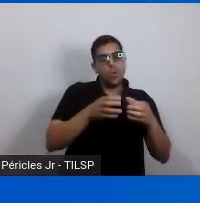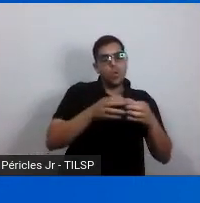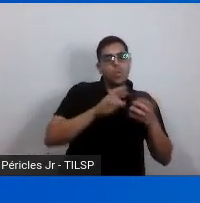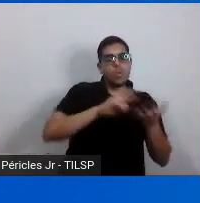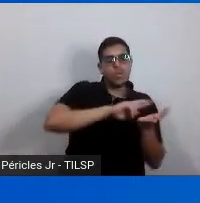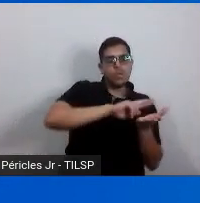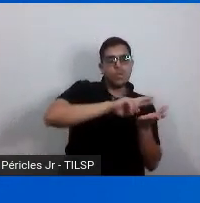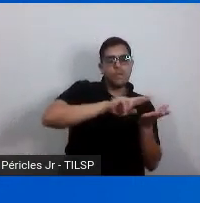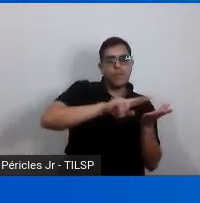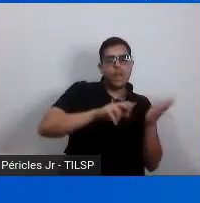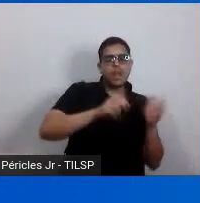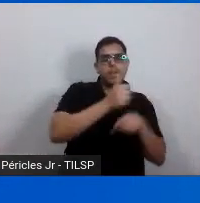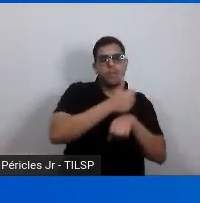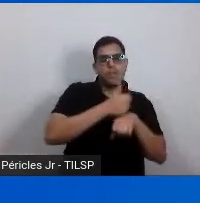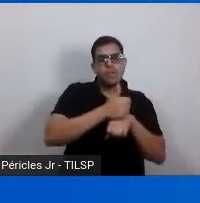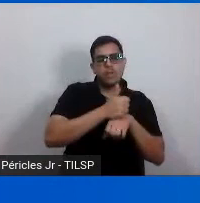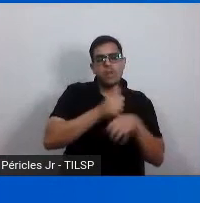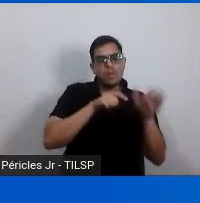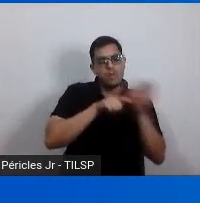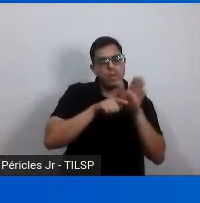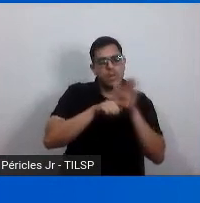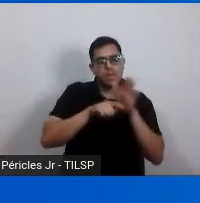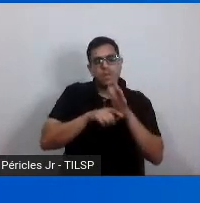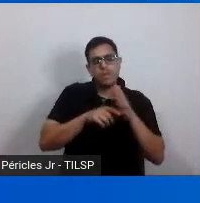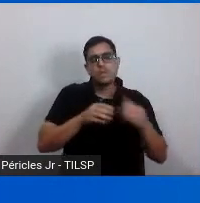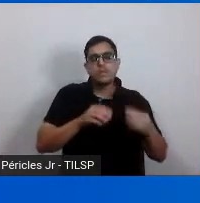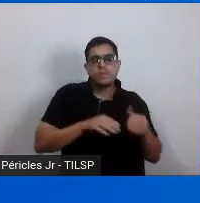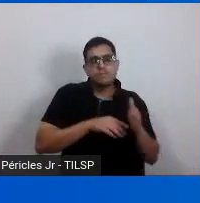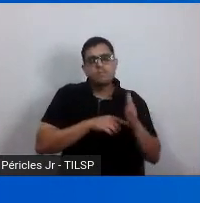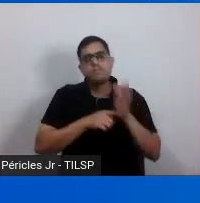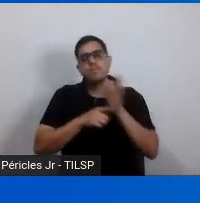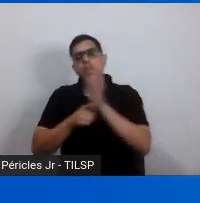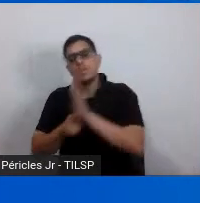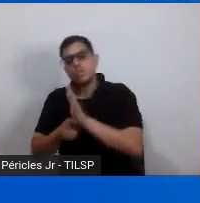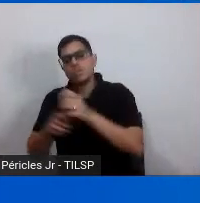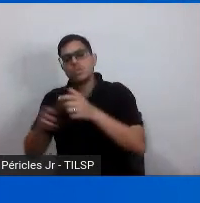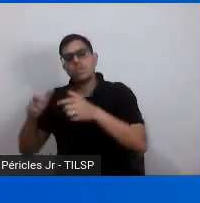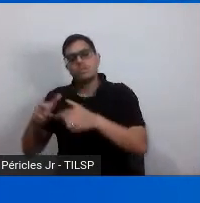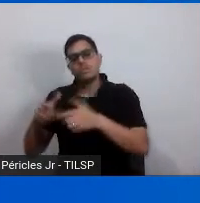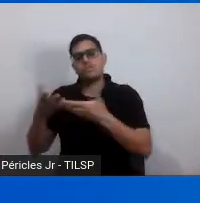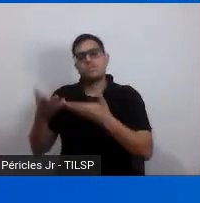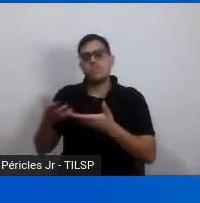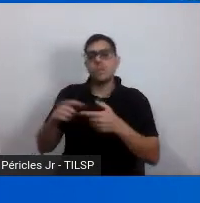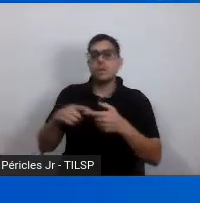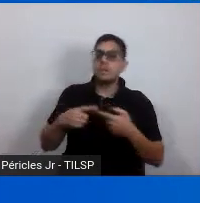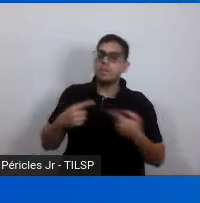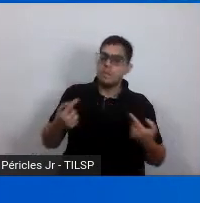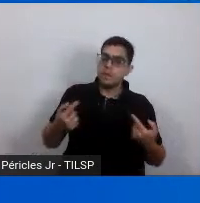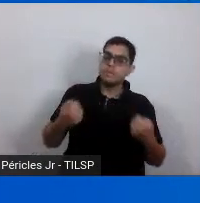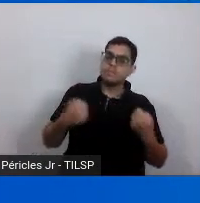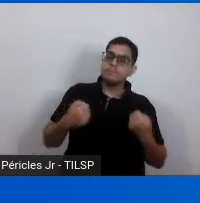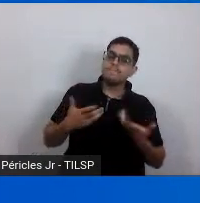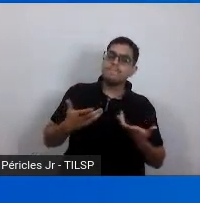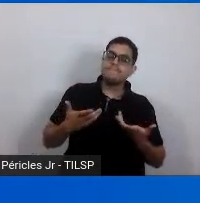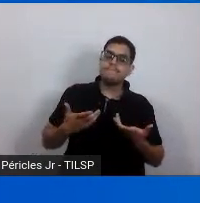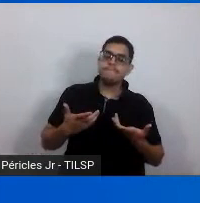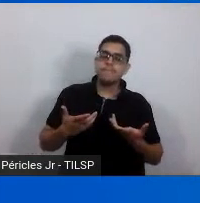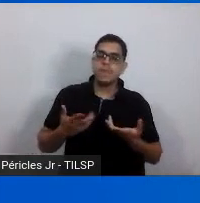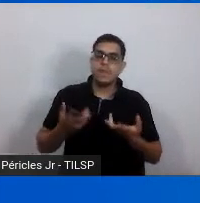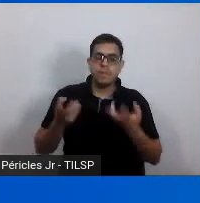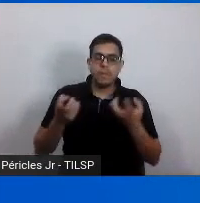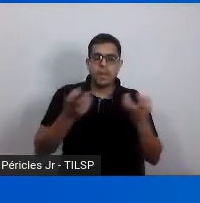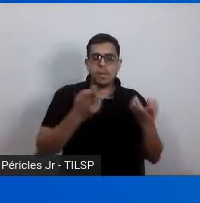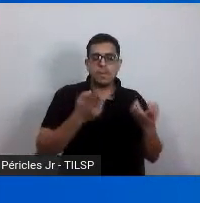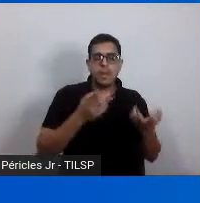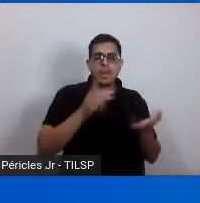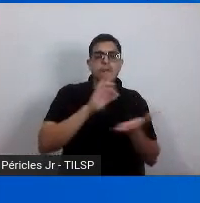e nós temos interesse por estudos eficientes que possam investigar a nossa realidade tá e como letramento digital